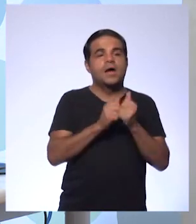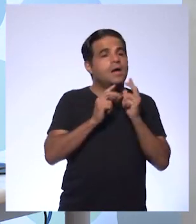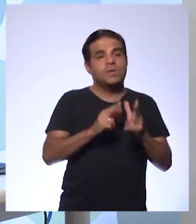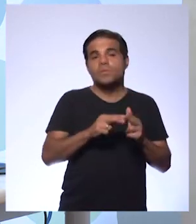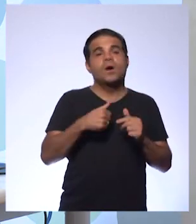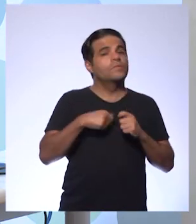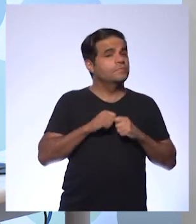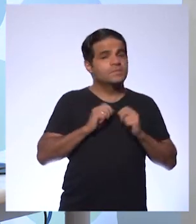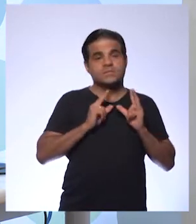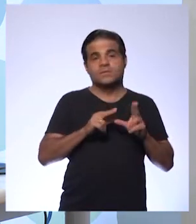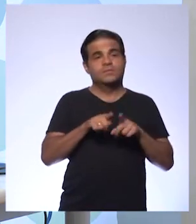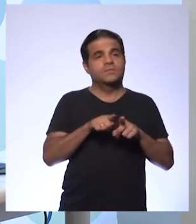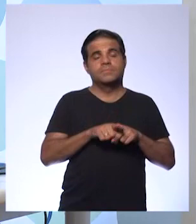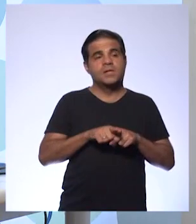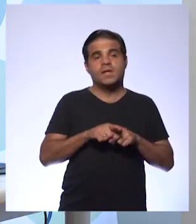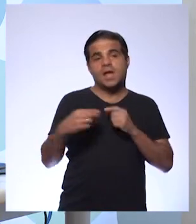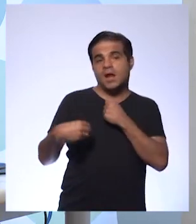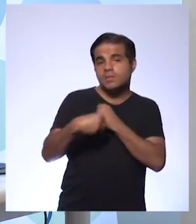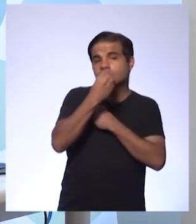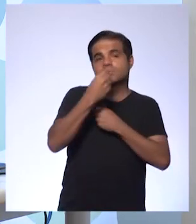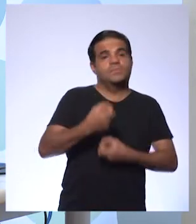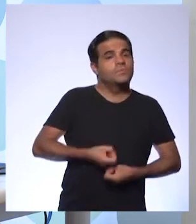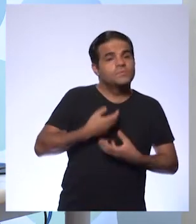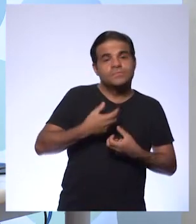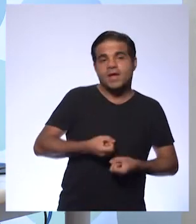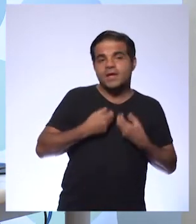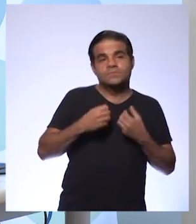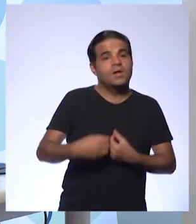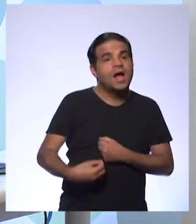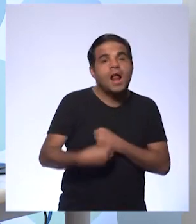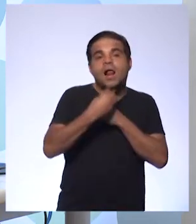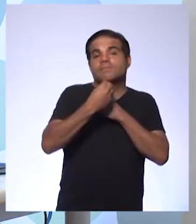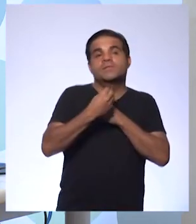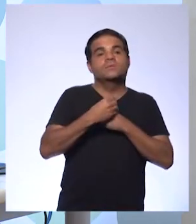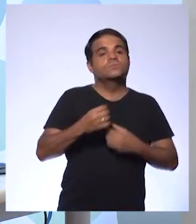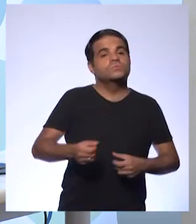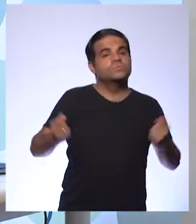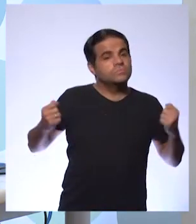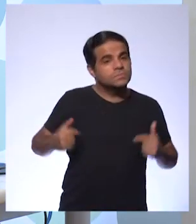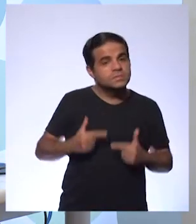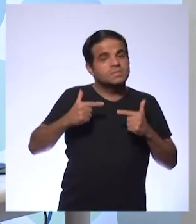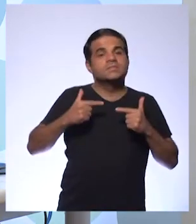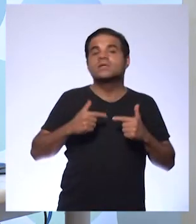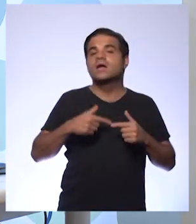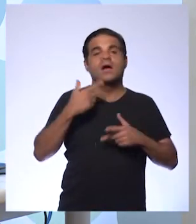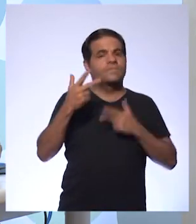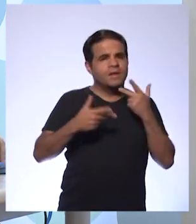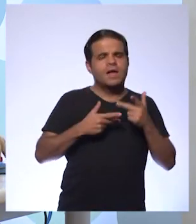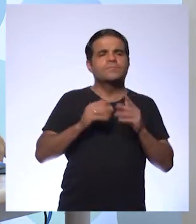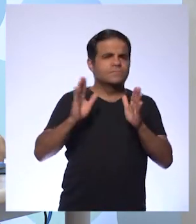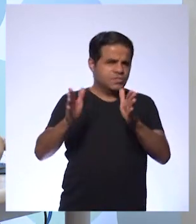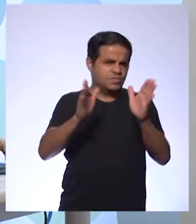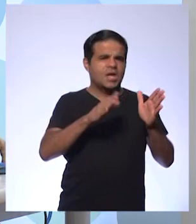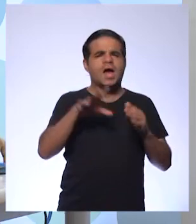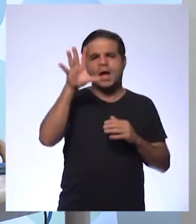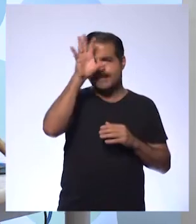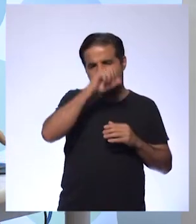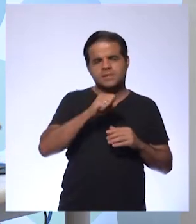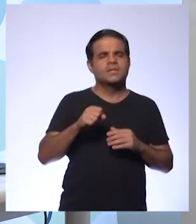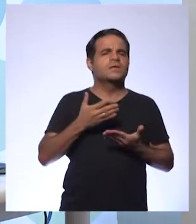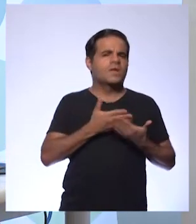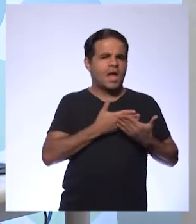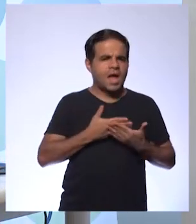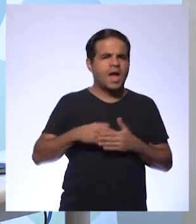eu também fiz. Ela não passou para mim os versos, ela só me deu o slam falado. O slam, como vocês aprenderam na aula da Sara, na